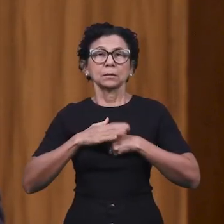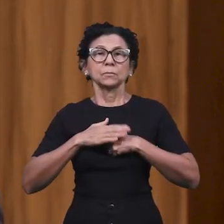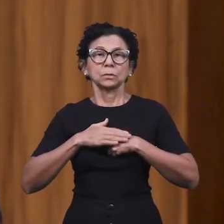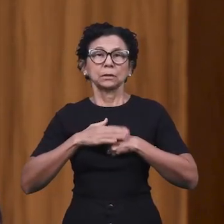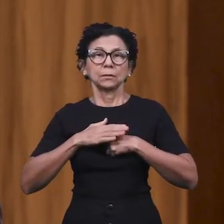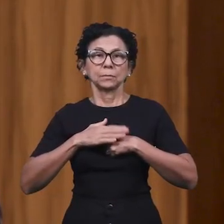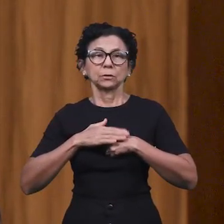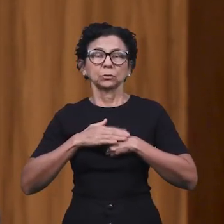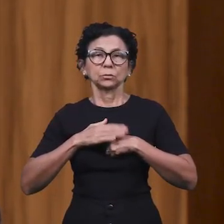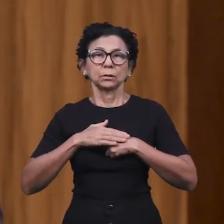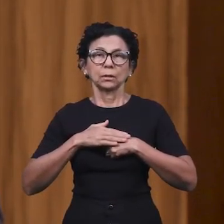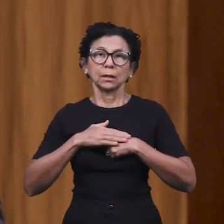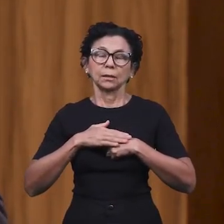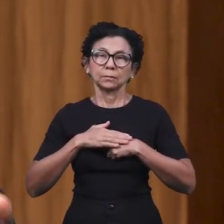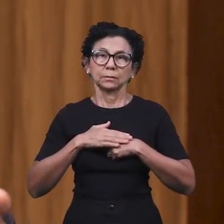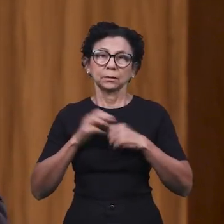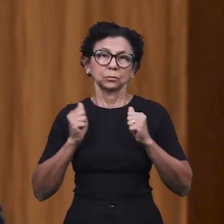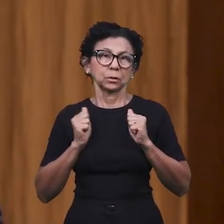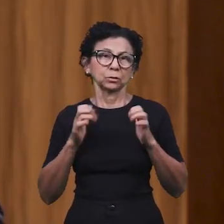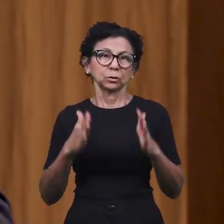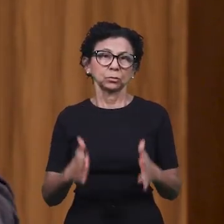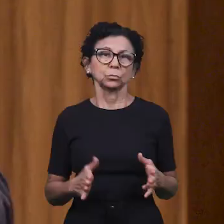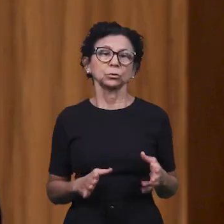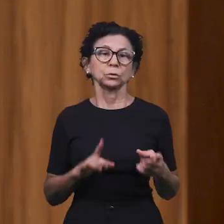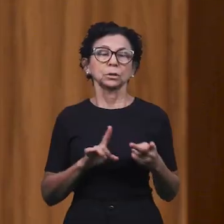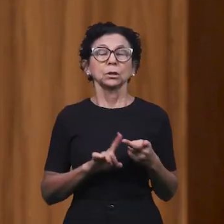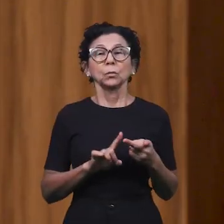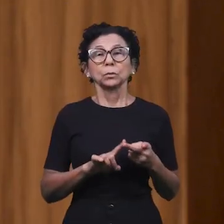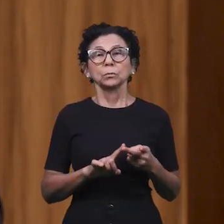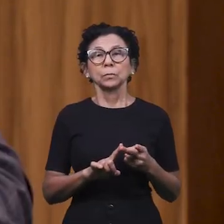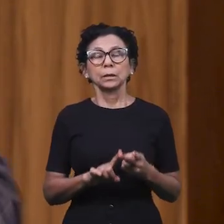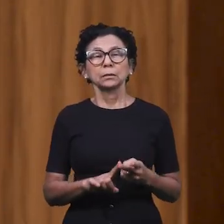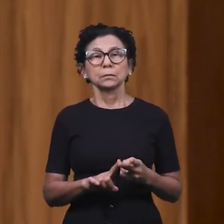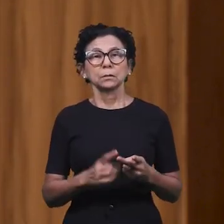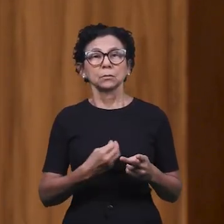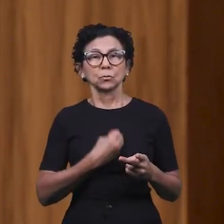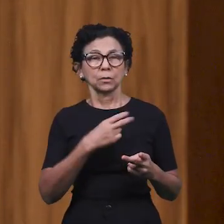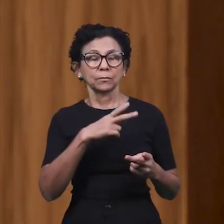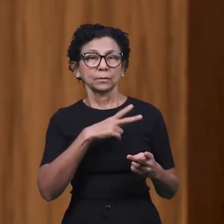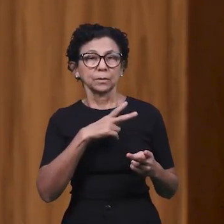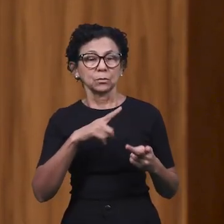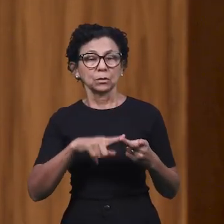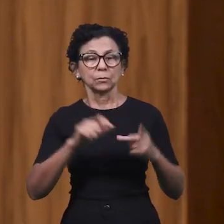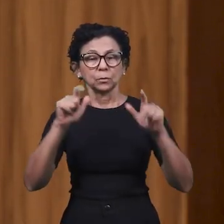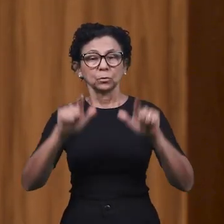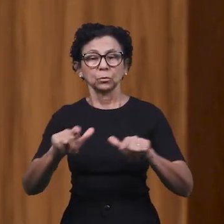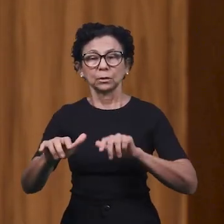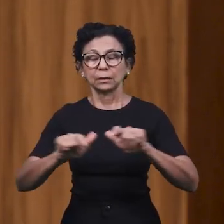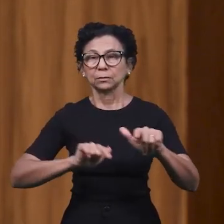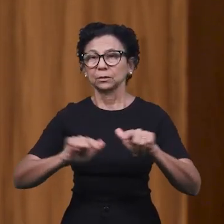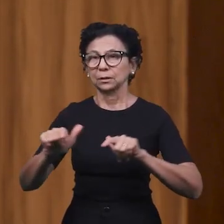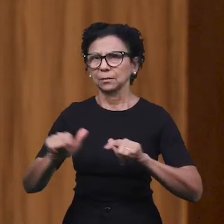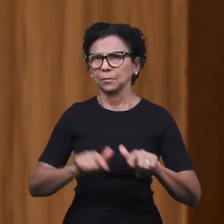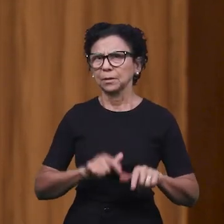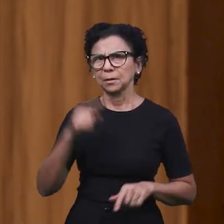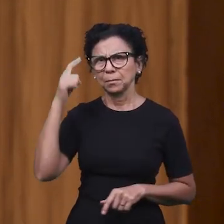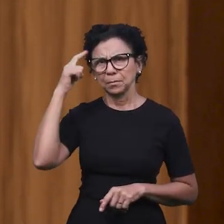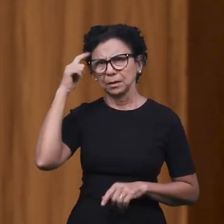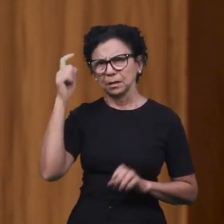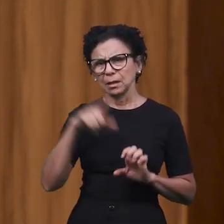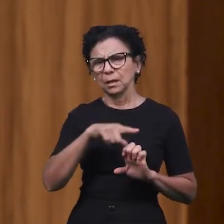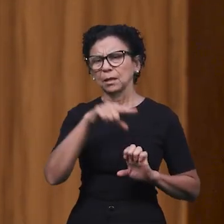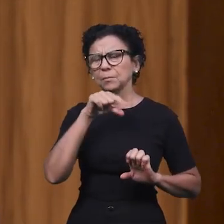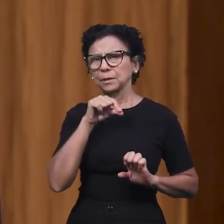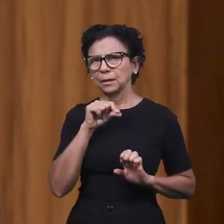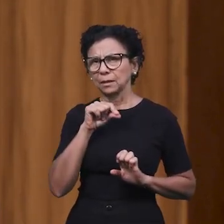Pode estar atrelado ao indivíduo no seu local de trabalho. Então, tem muita gente que pensa que comportamento